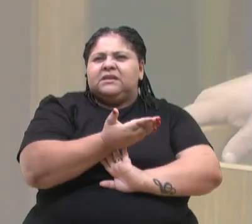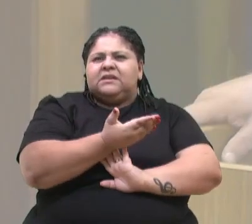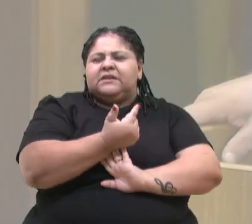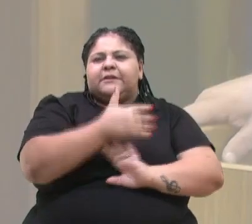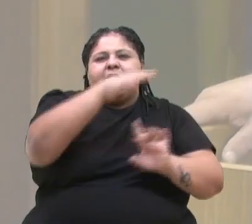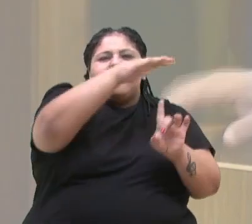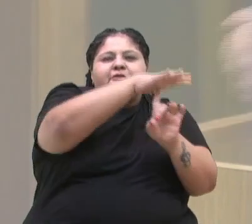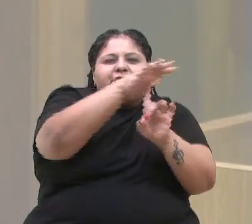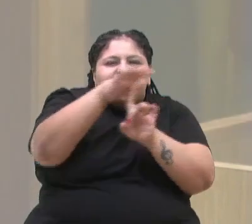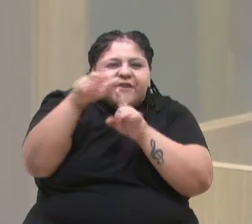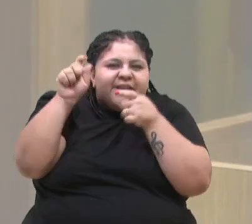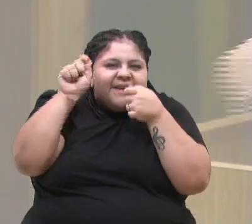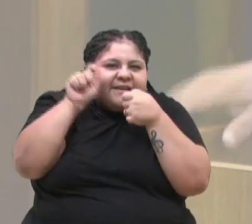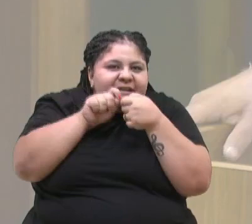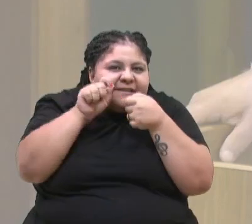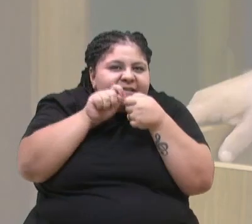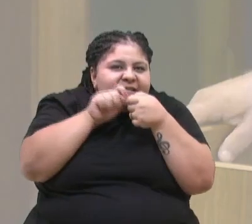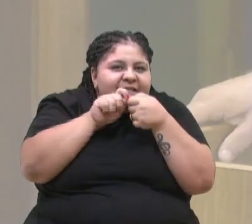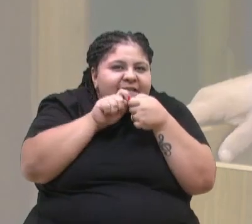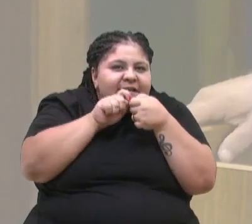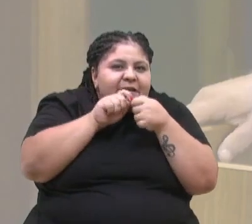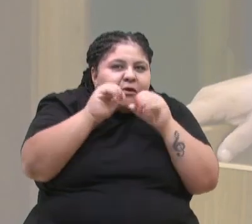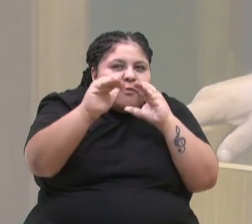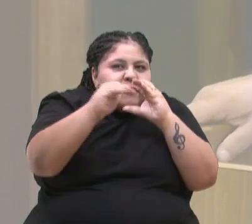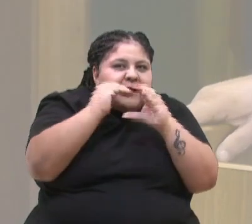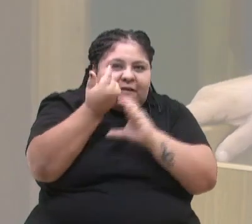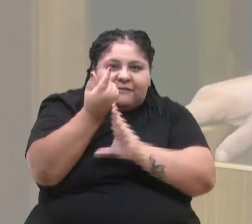feirinha deles, que eles faziam para faturar uma graninha lá